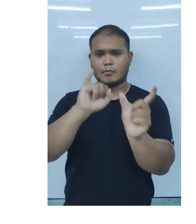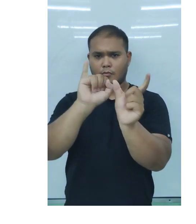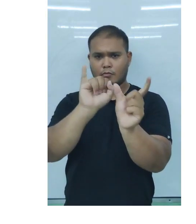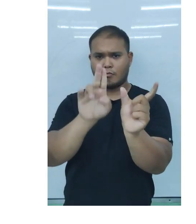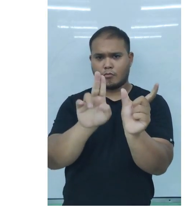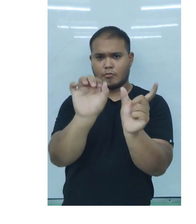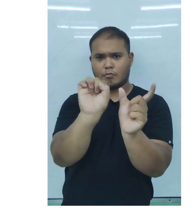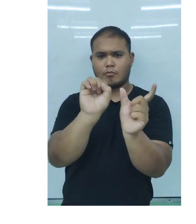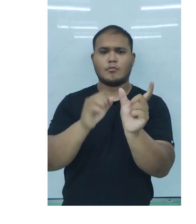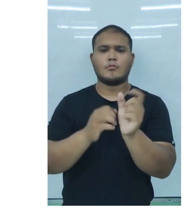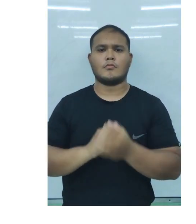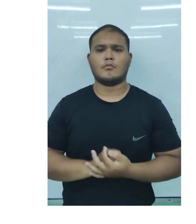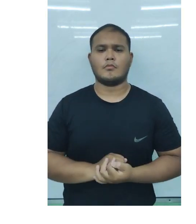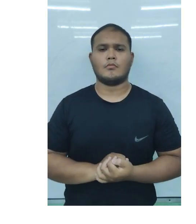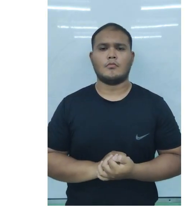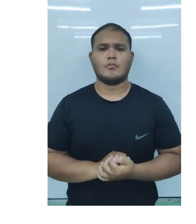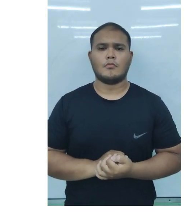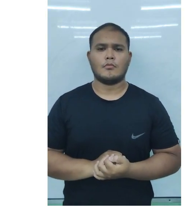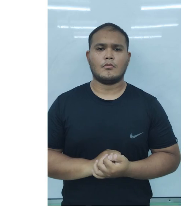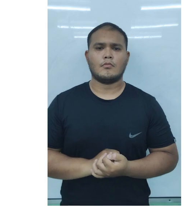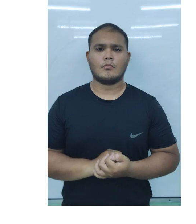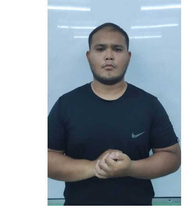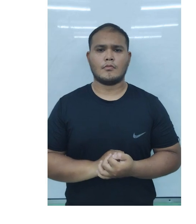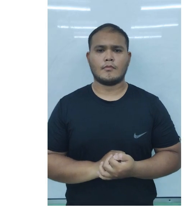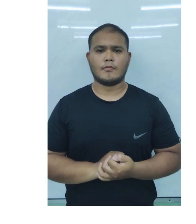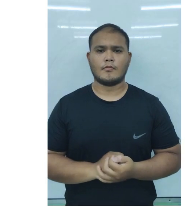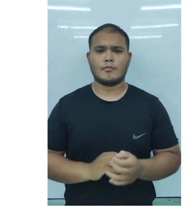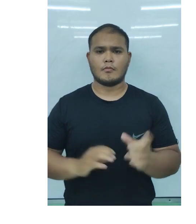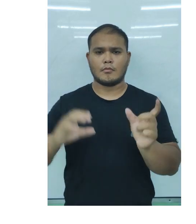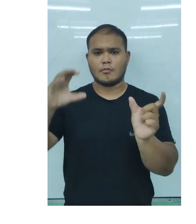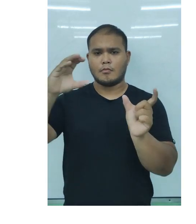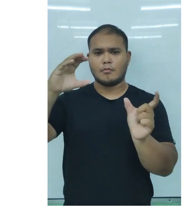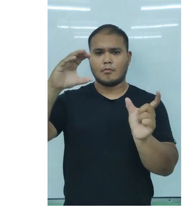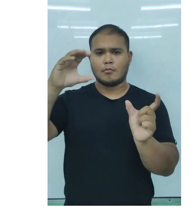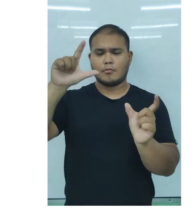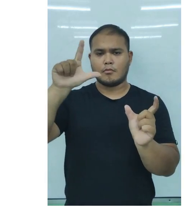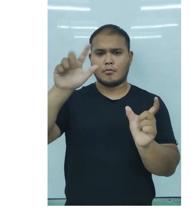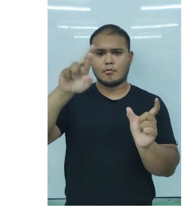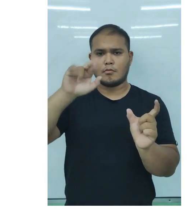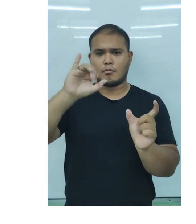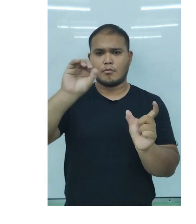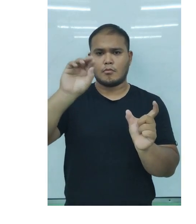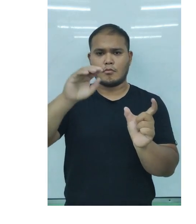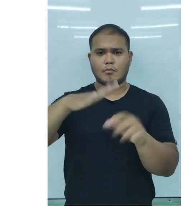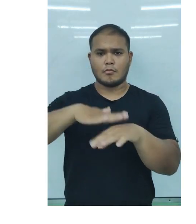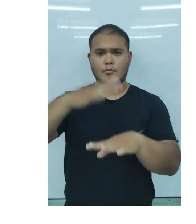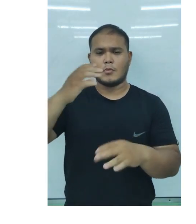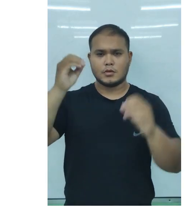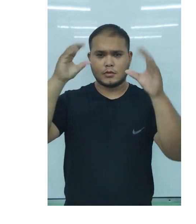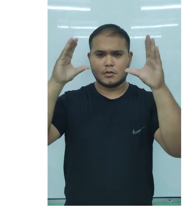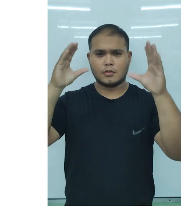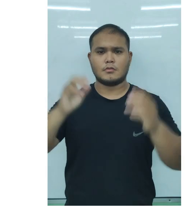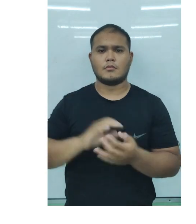Então, nós temos aqui clarior, clarius, mais claro. E o nosso quadro. Então,